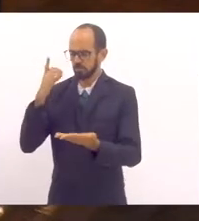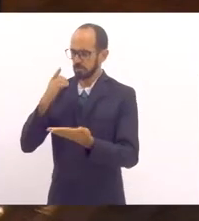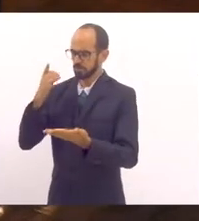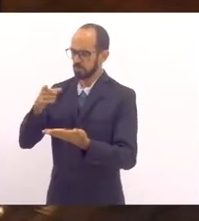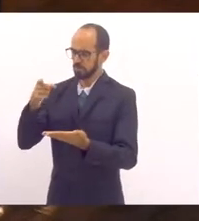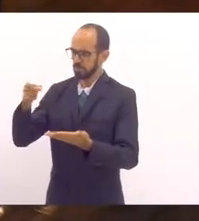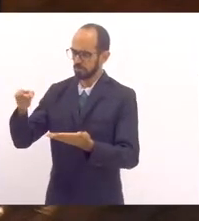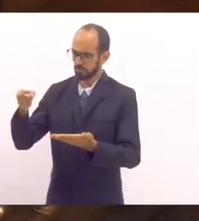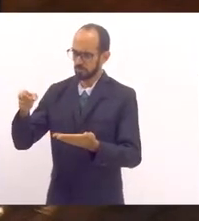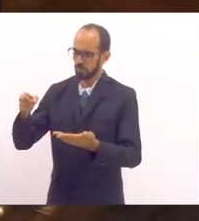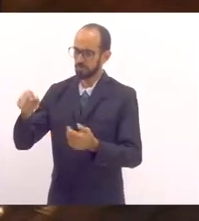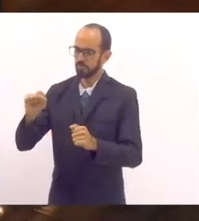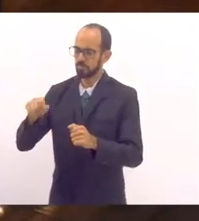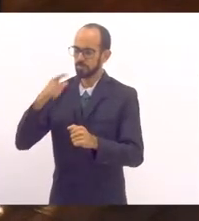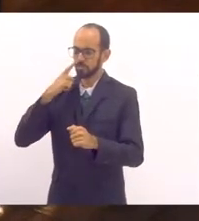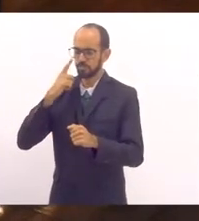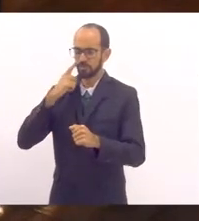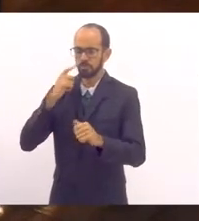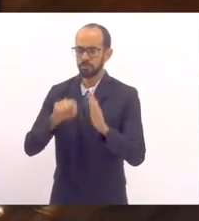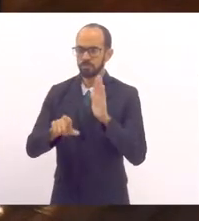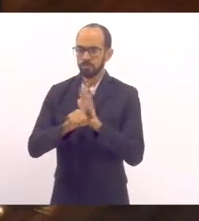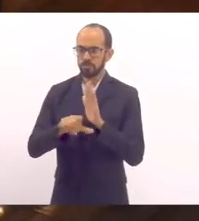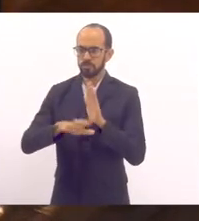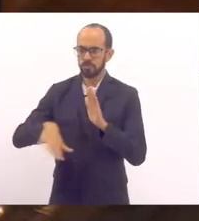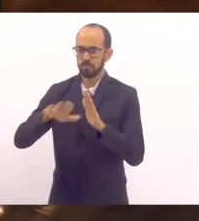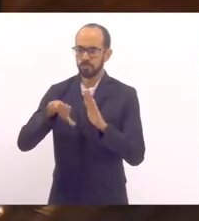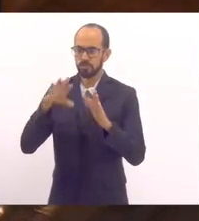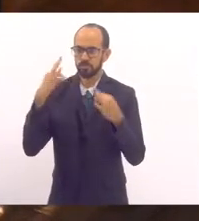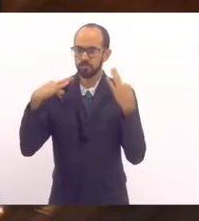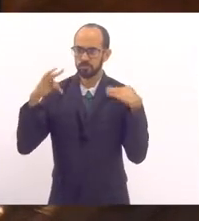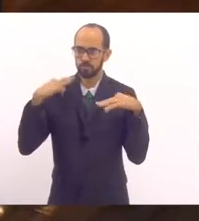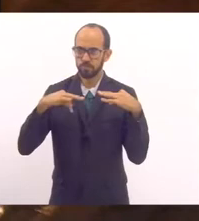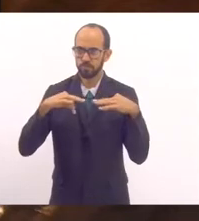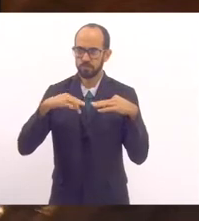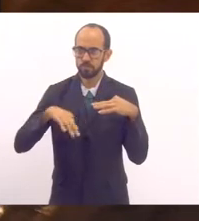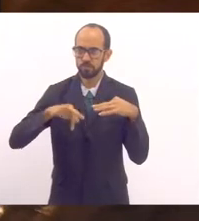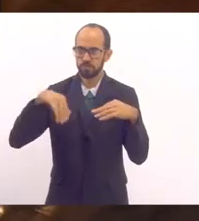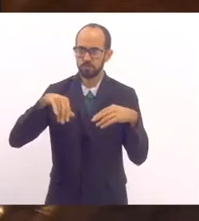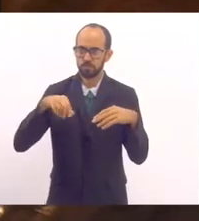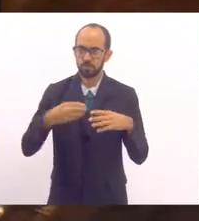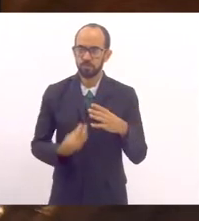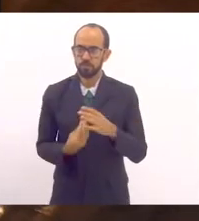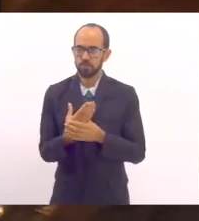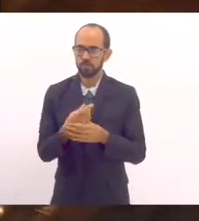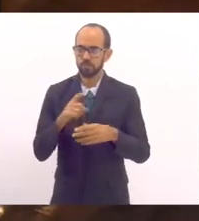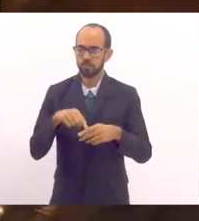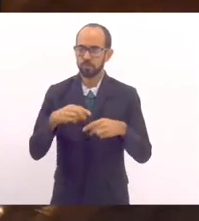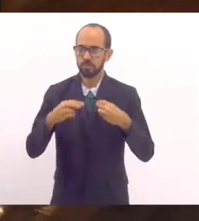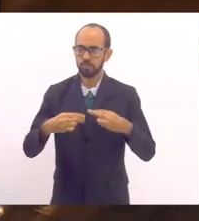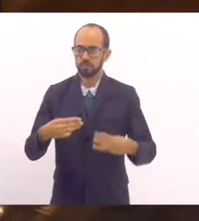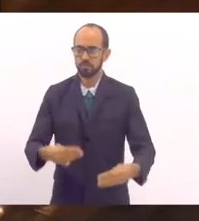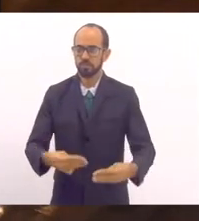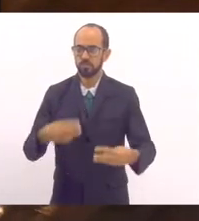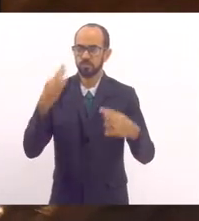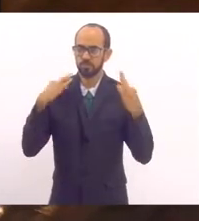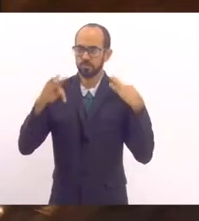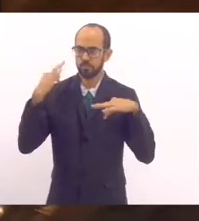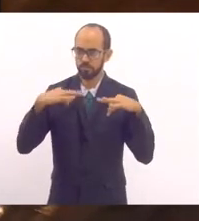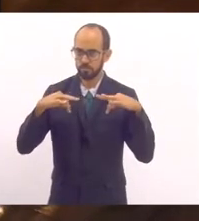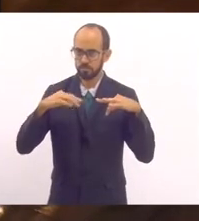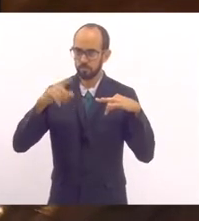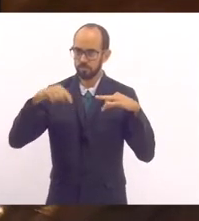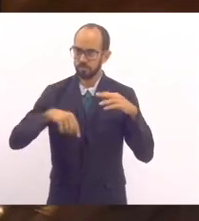Lei Geral do Turismo, quem cria, né, as instâncias de governança é o Ministério do Turismo. Né, a competência do Ministério,